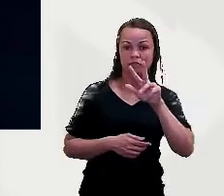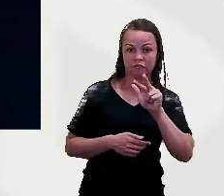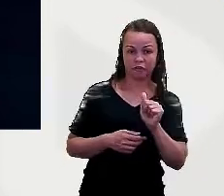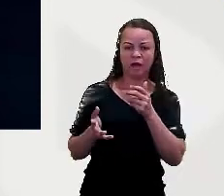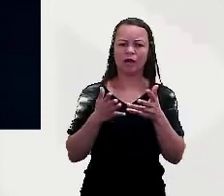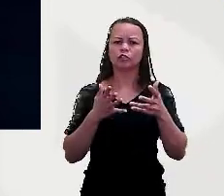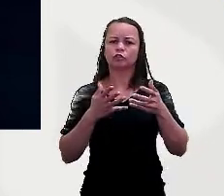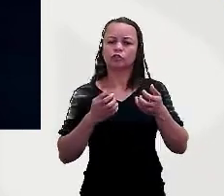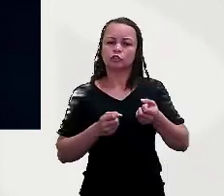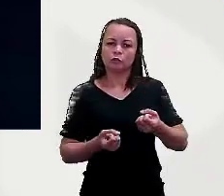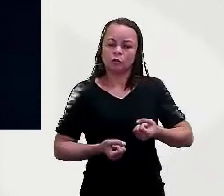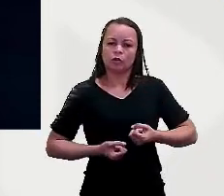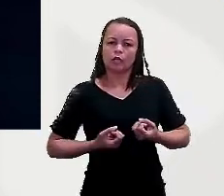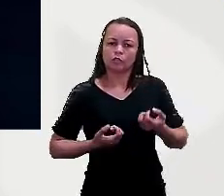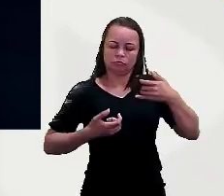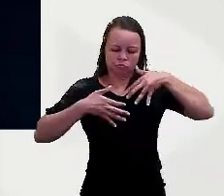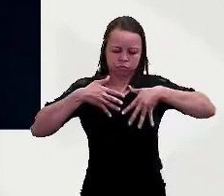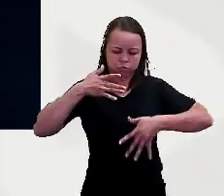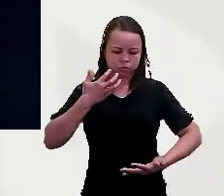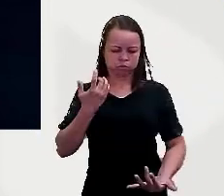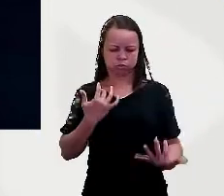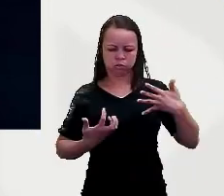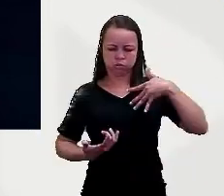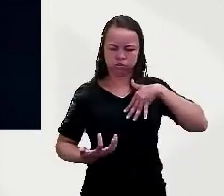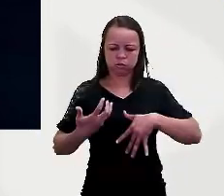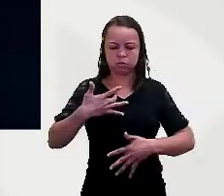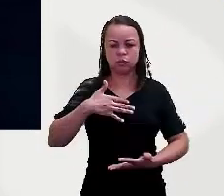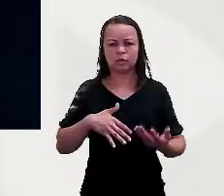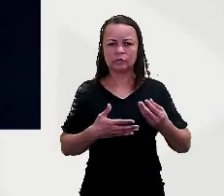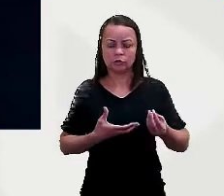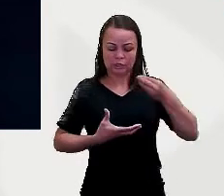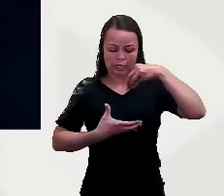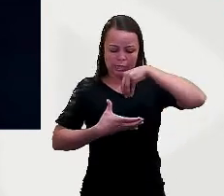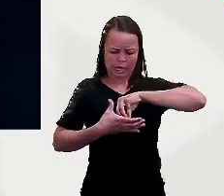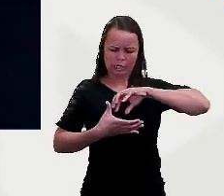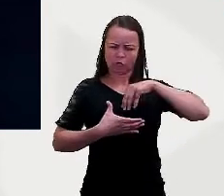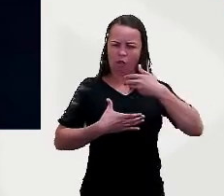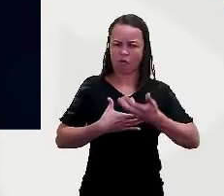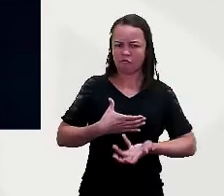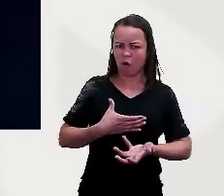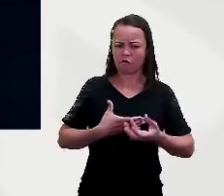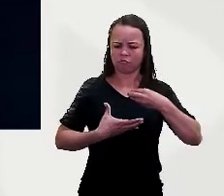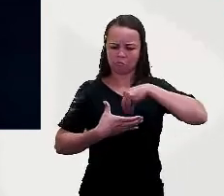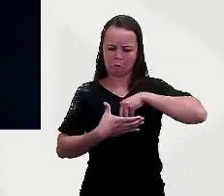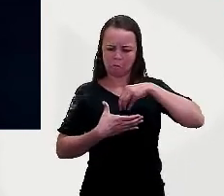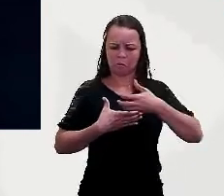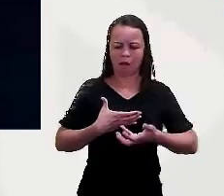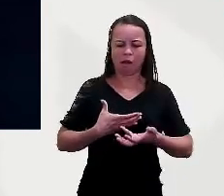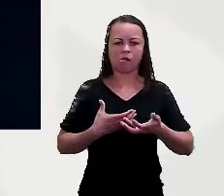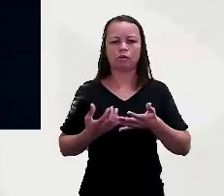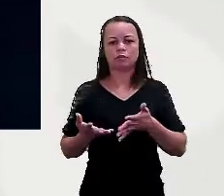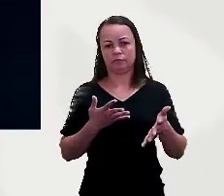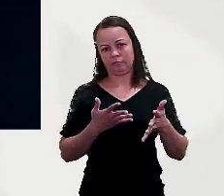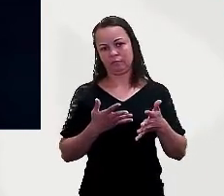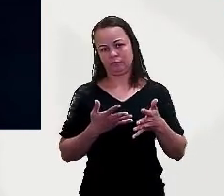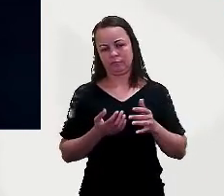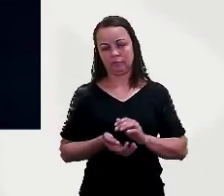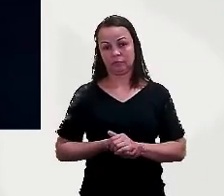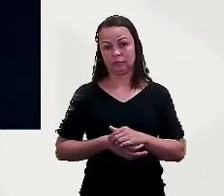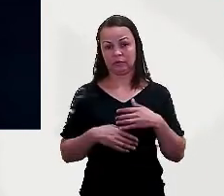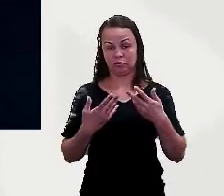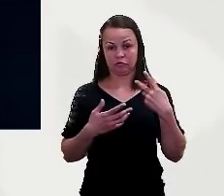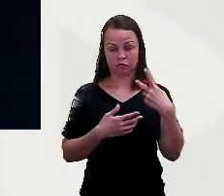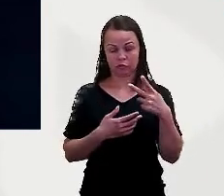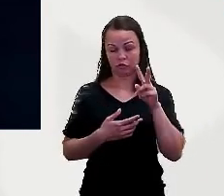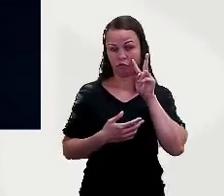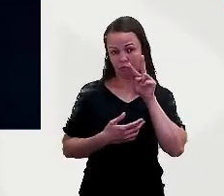estímulos externos quanto os estímulos internos. Ou seja, tudo que está externamente é capturado e tudo aquilo que está internamente é capturado. Ou seja, como vocês